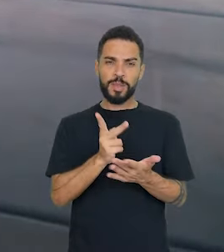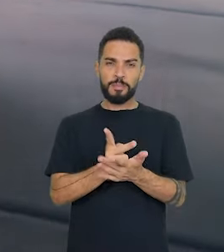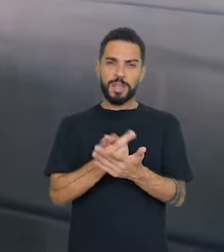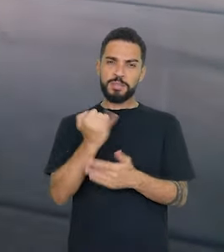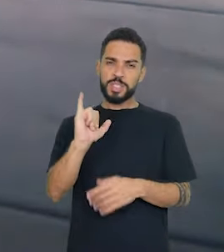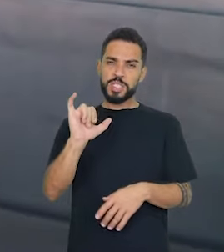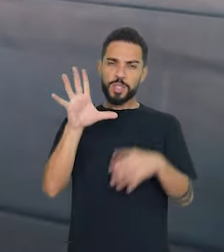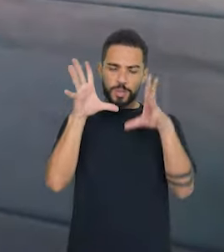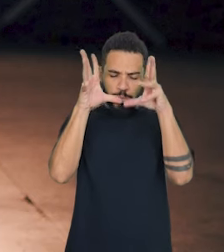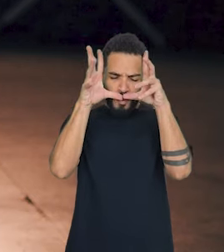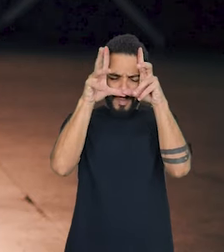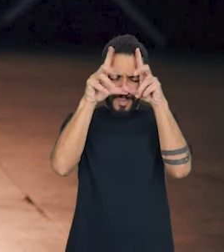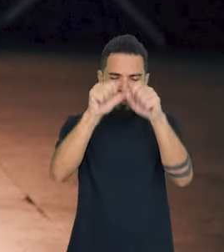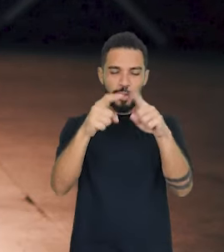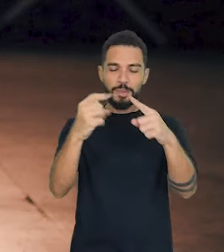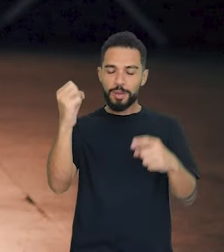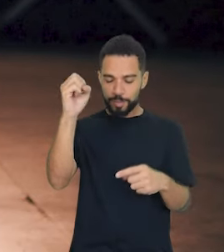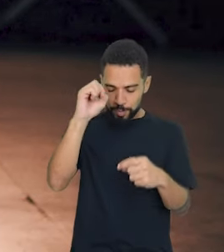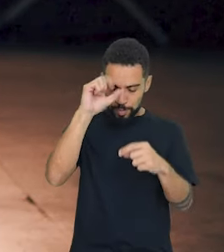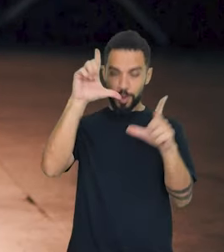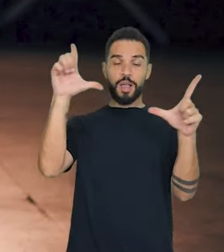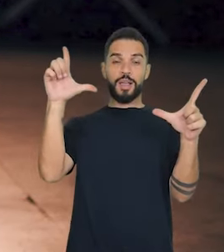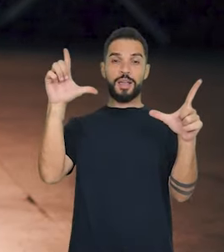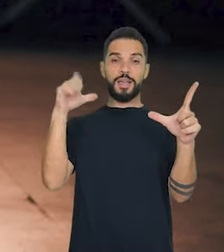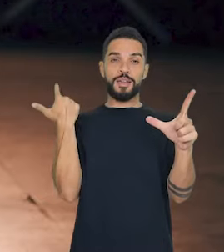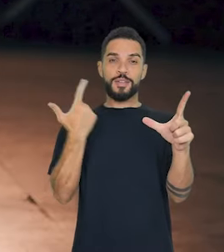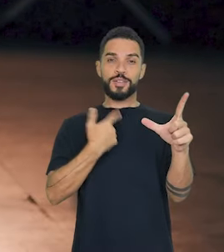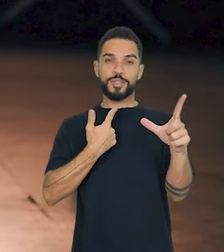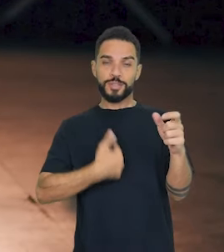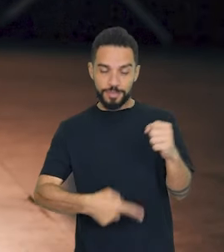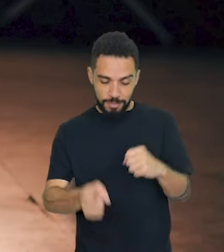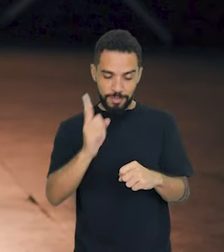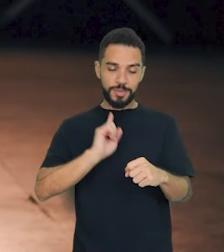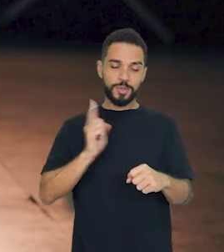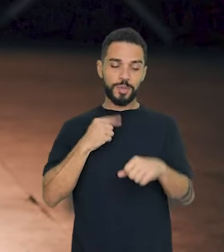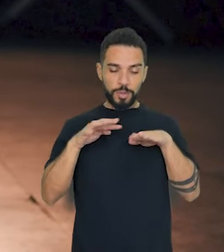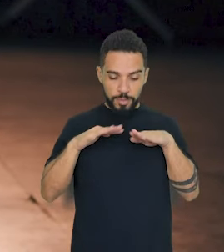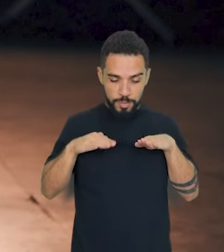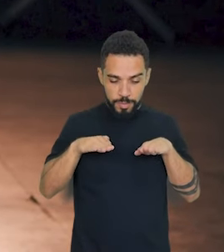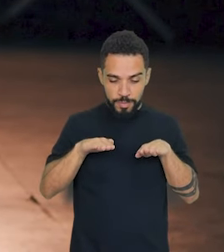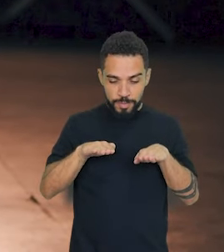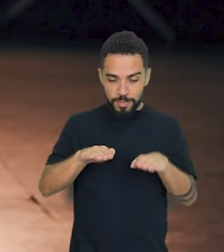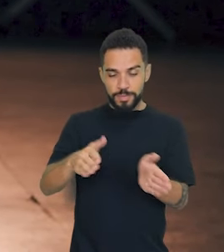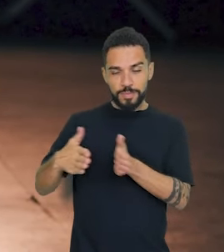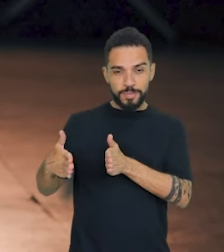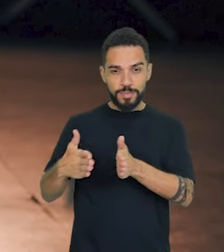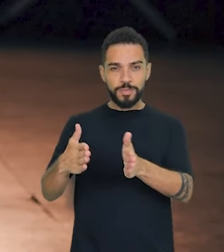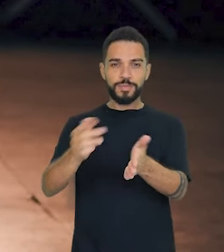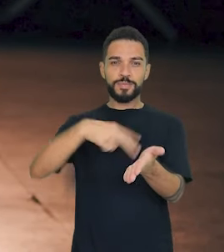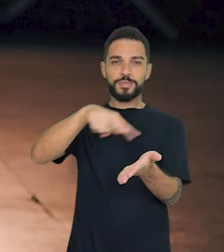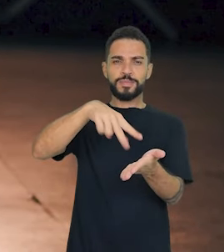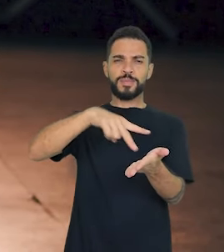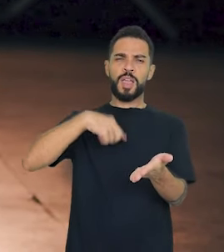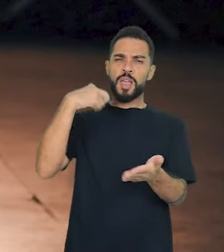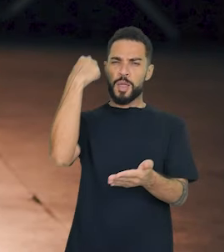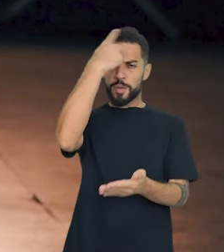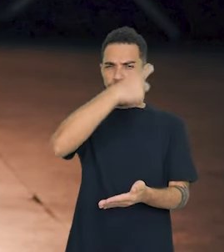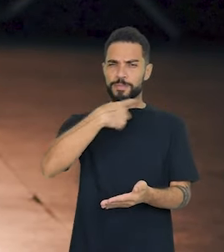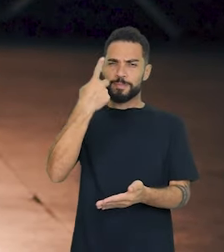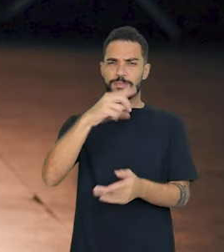apagado. E quando a luz se volta ao que somos no palco, não é meu rosto que vejo, nem mesmo